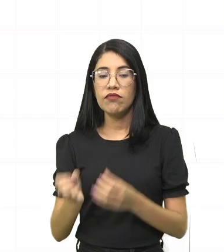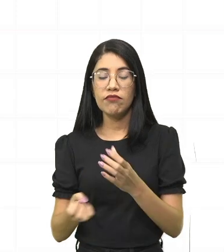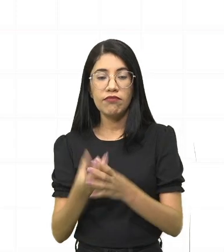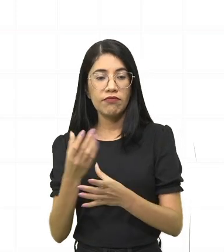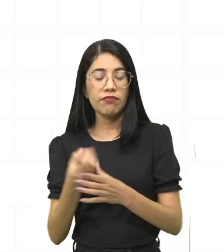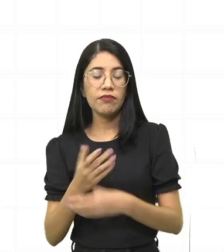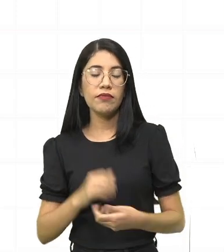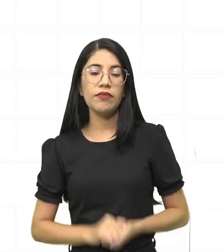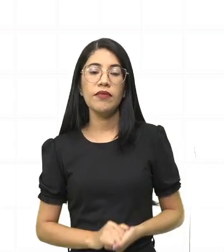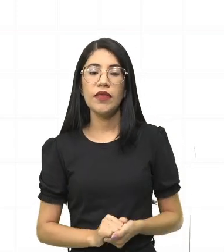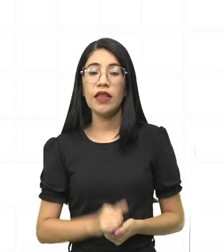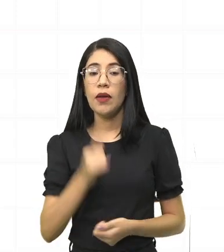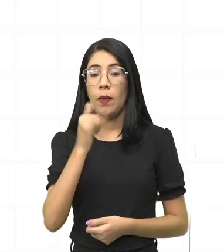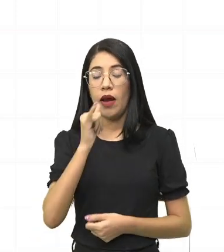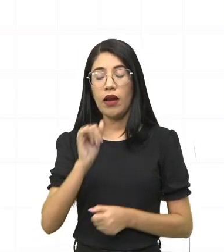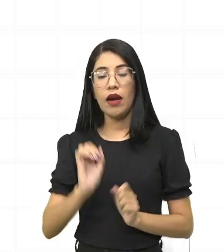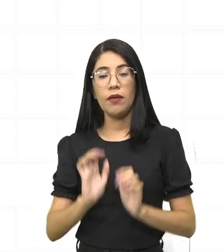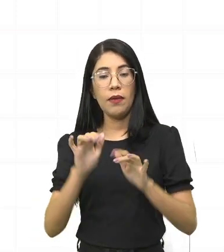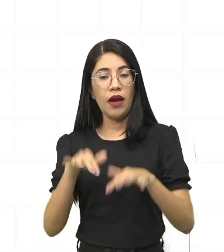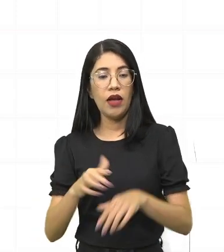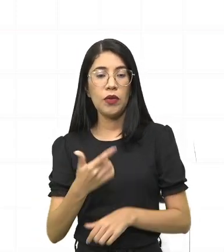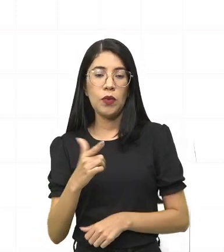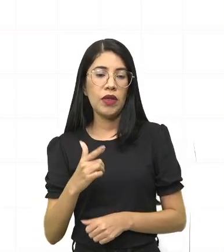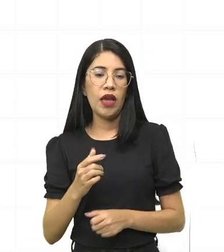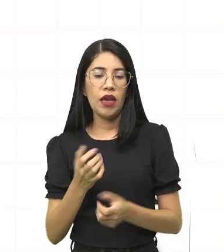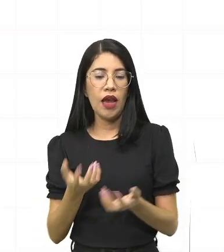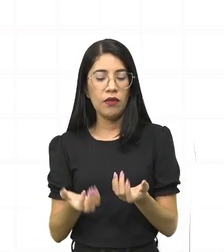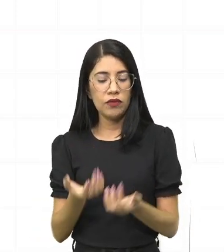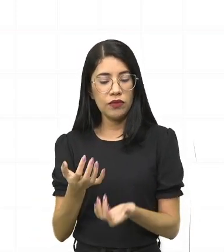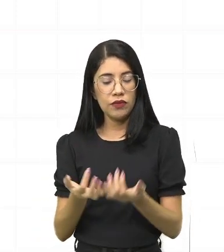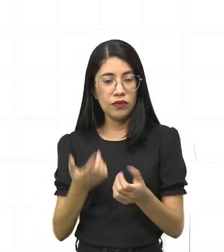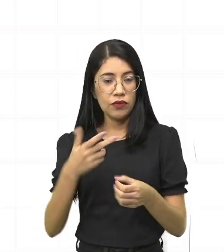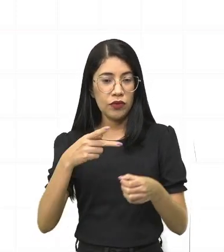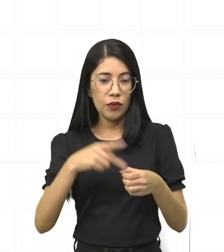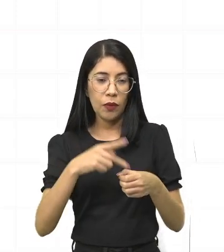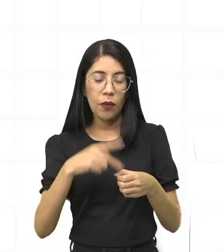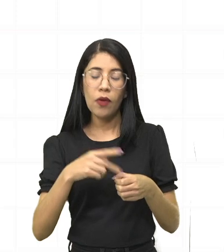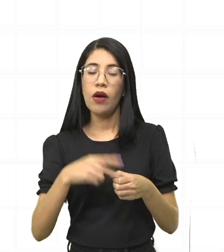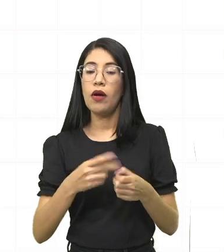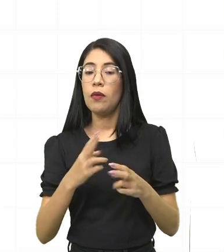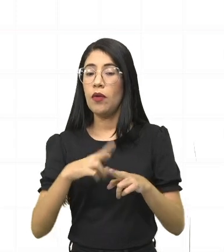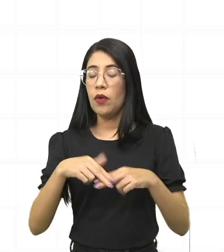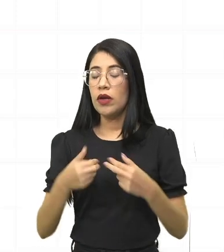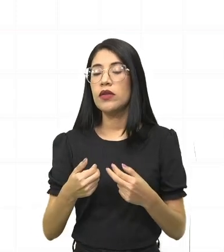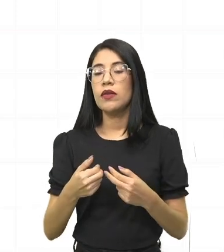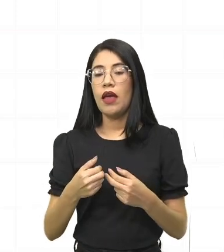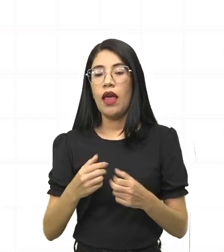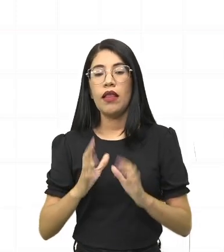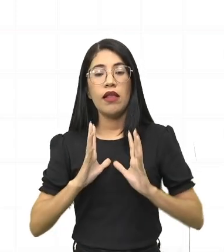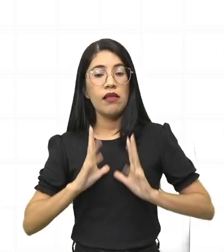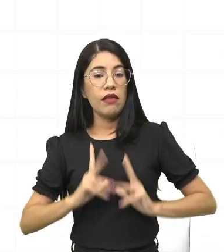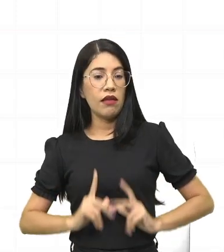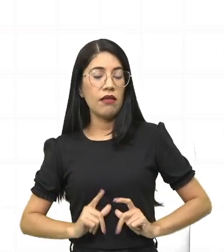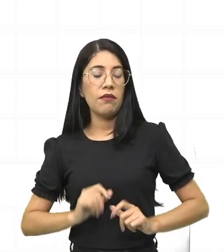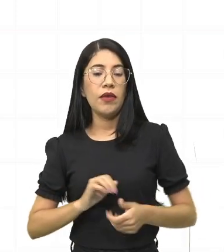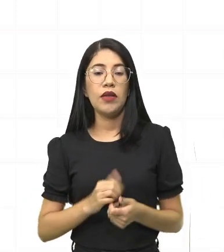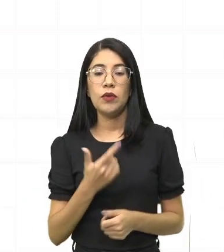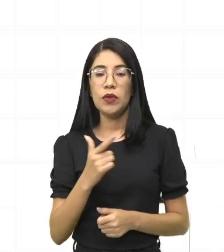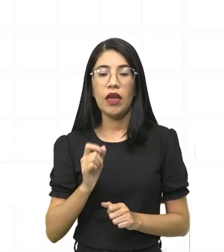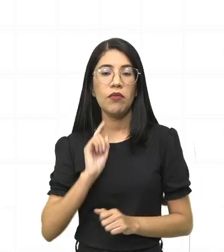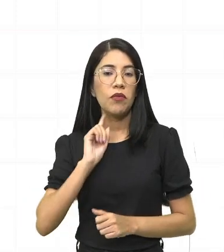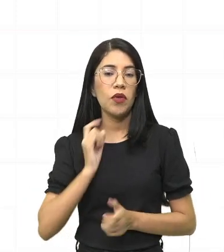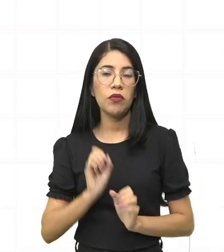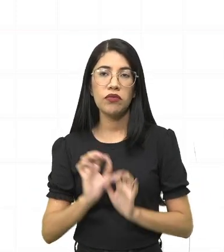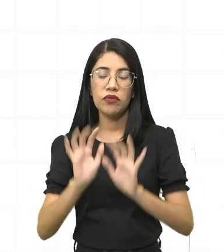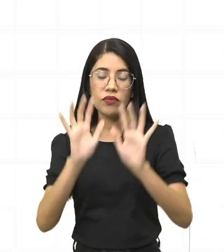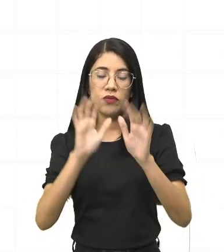das marés não envolve a queima de combustíveis fósseis, por isso ela é considerada limpa, né? As instalações de